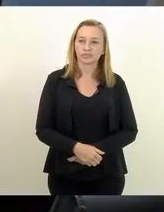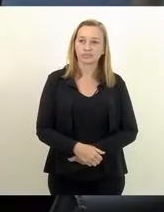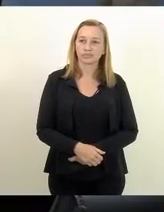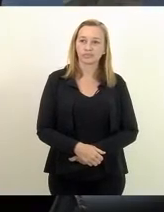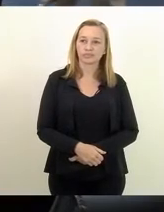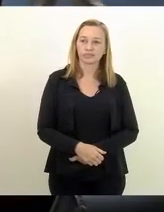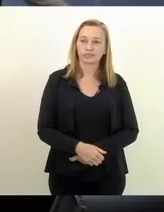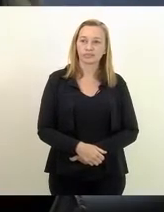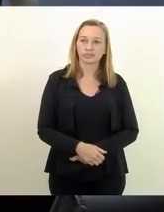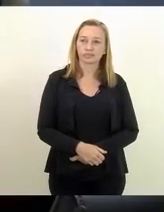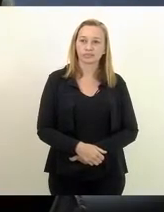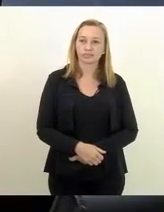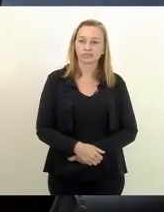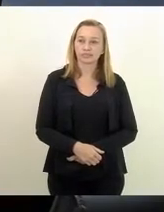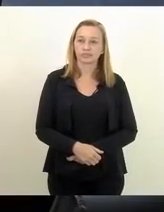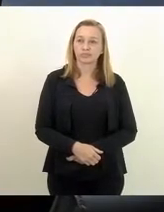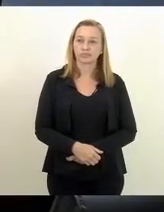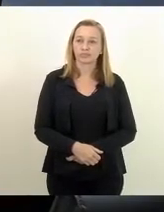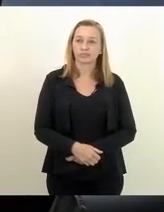Senhora Presidente,